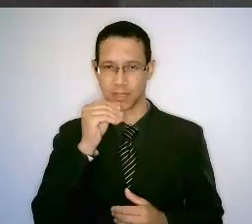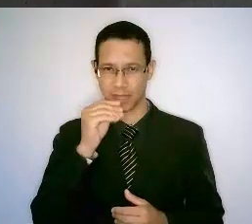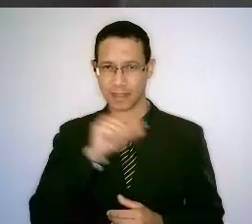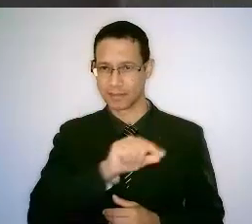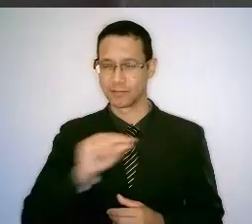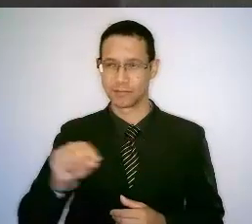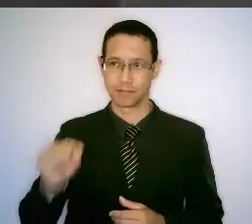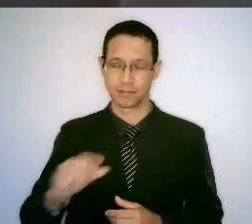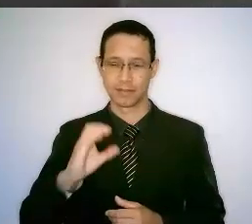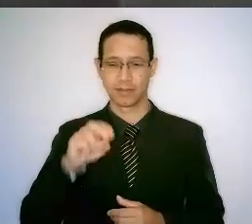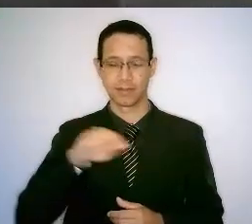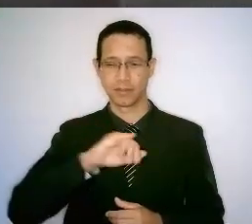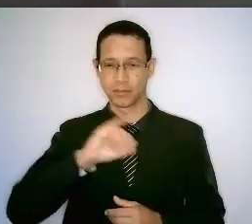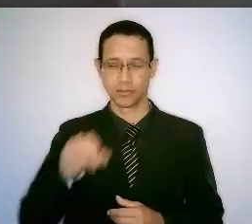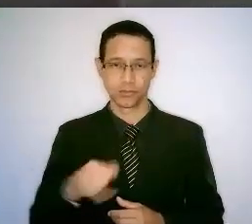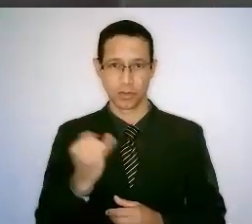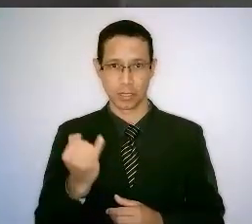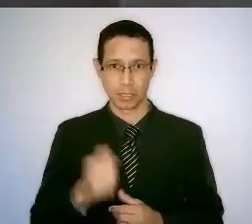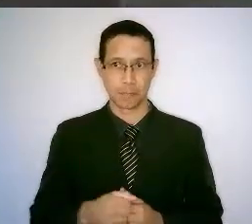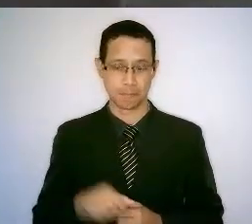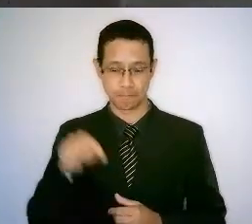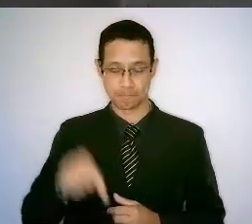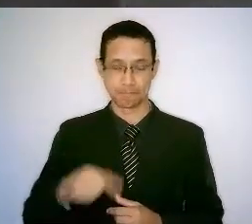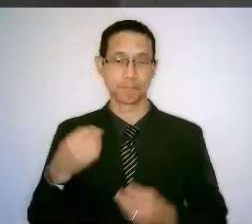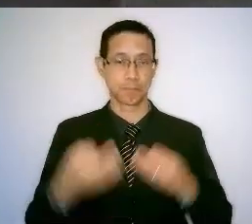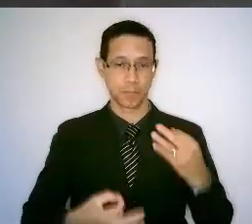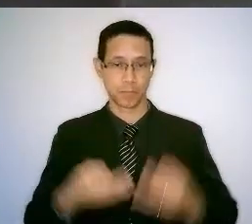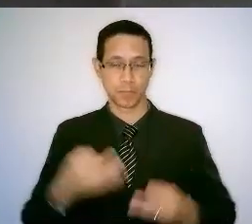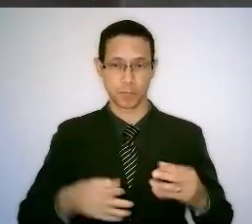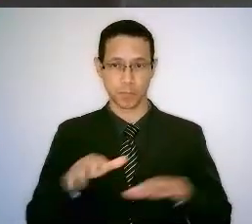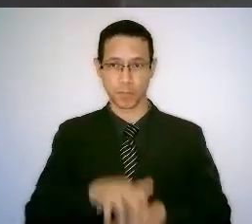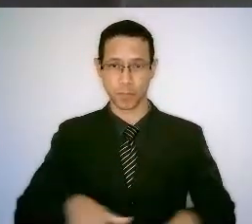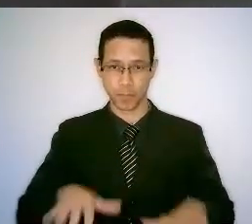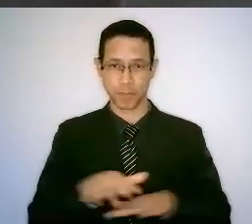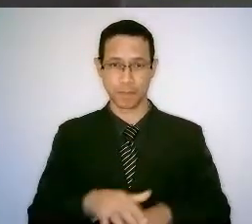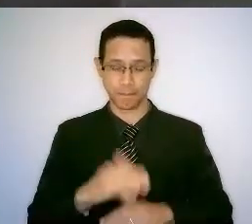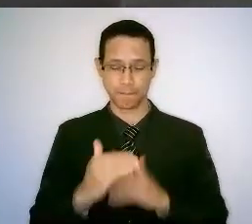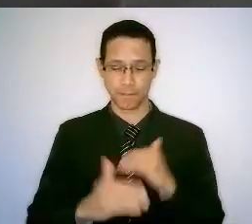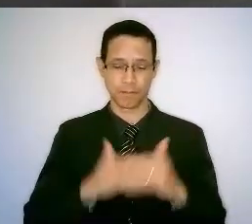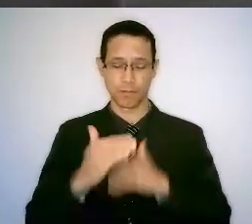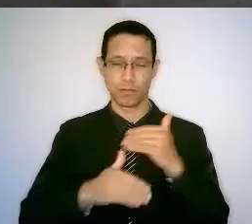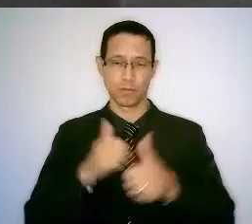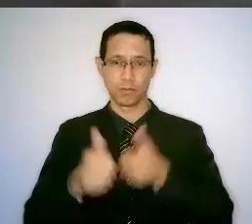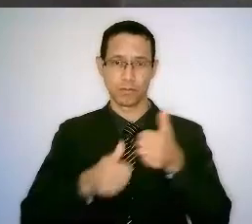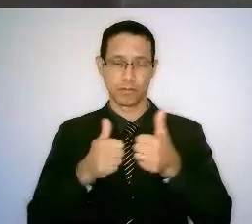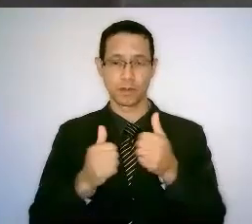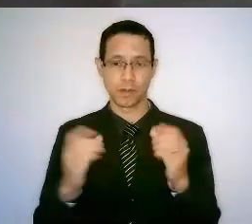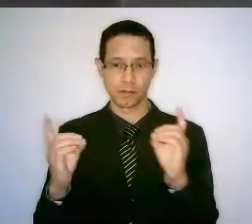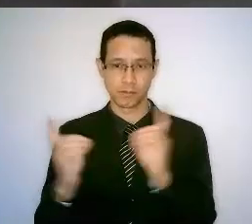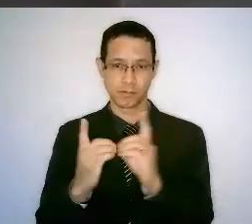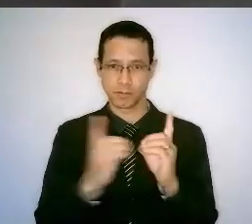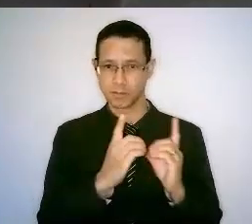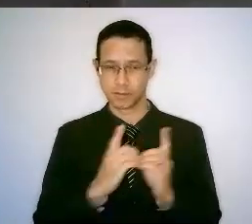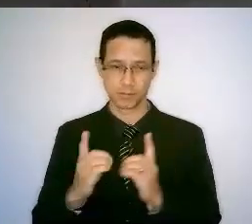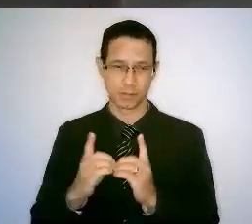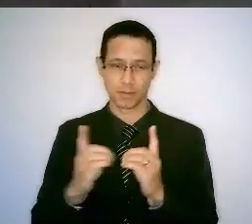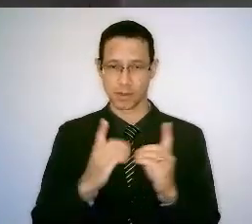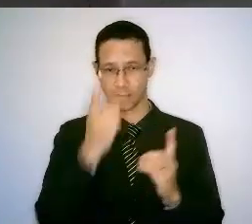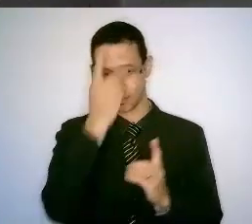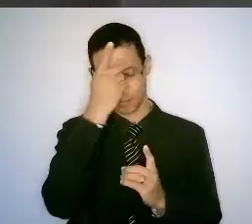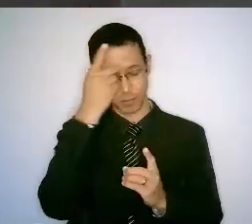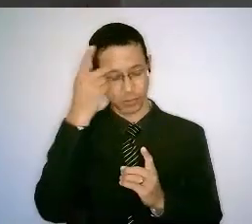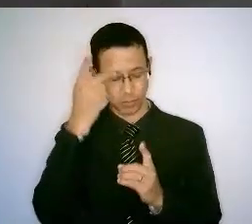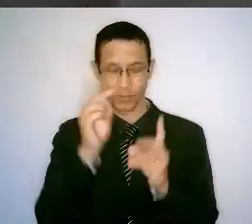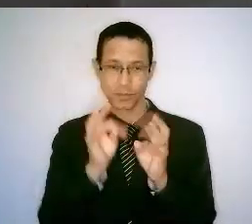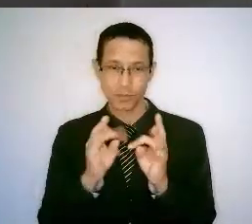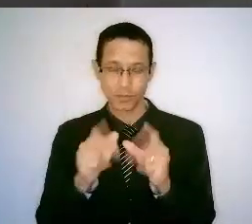tribunal tem evoluído muito, principalmente no sentido de atender as pessoas, ao público,